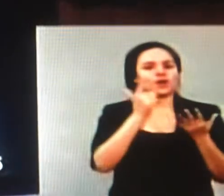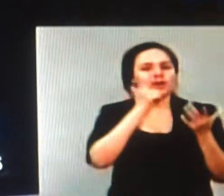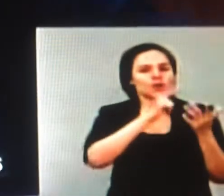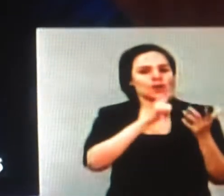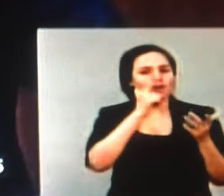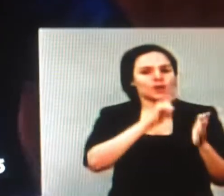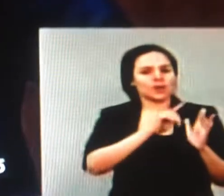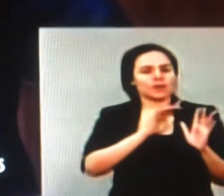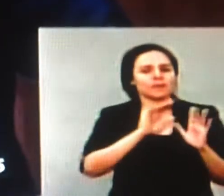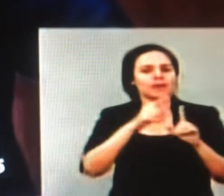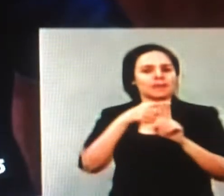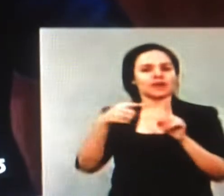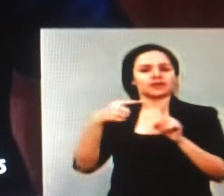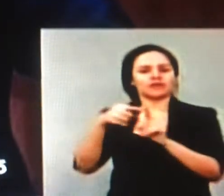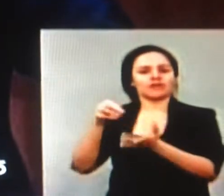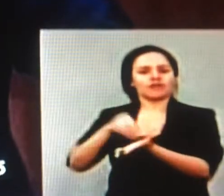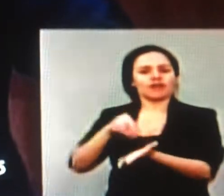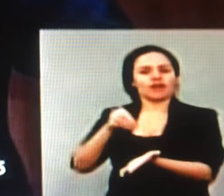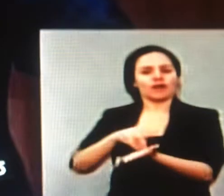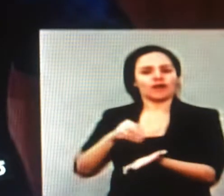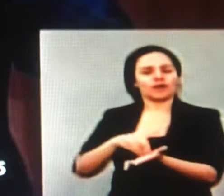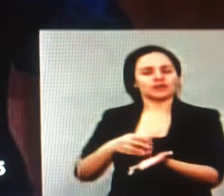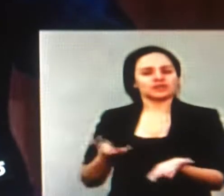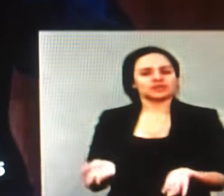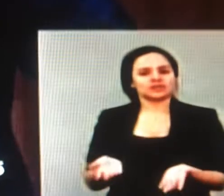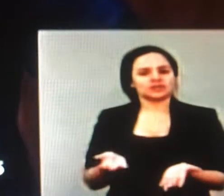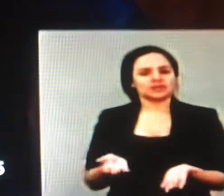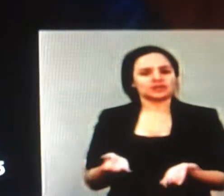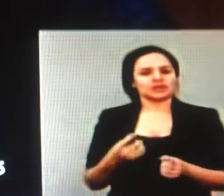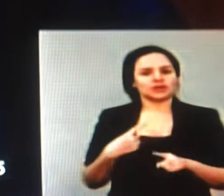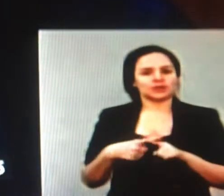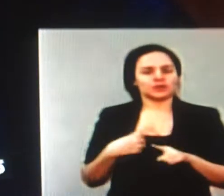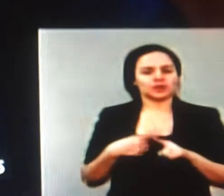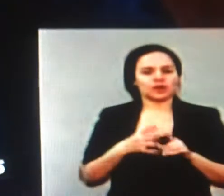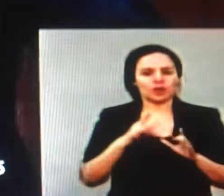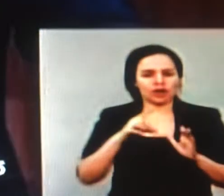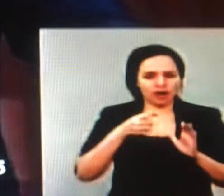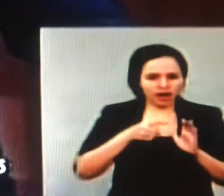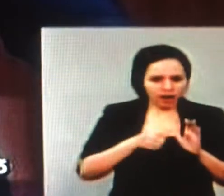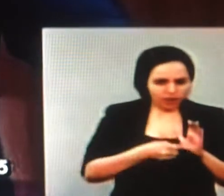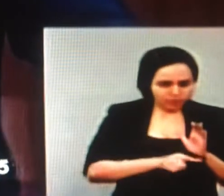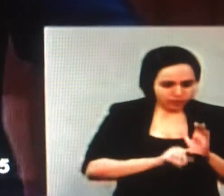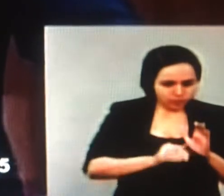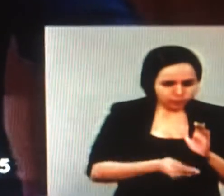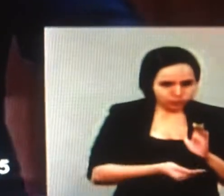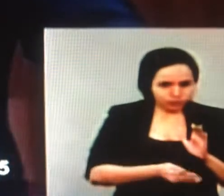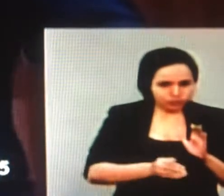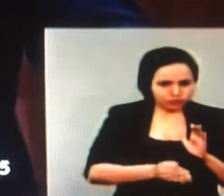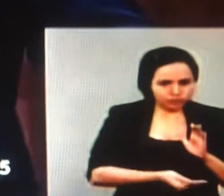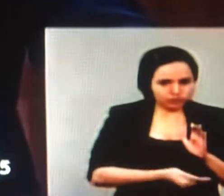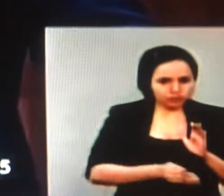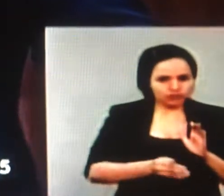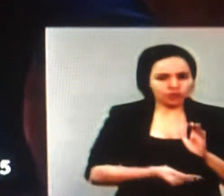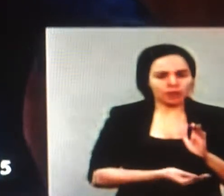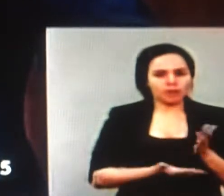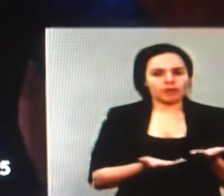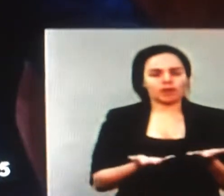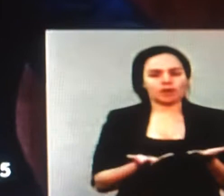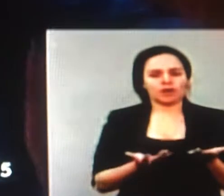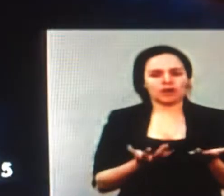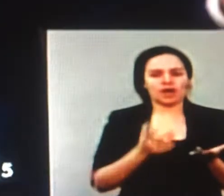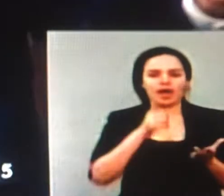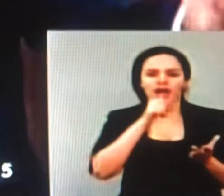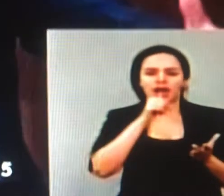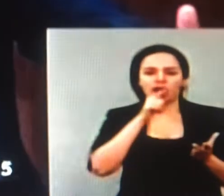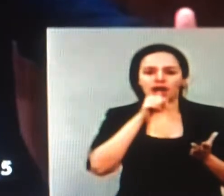foi simbólica e Vossa Excelência não viu. Só cavando buraco e botando cisterna. E o ano é de seca, pode chover próximo ano, quando chega